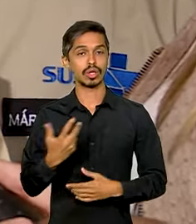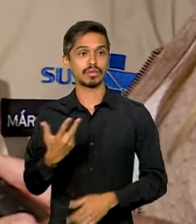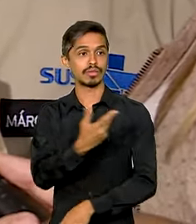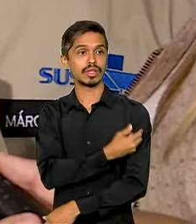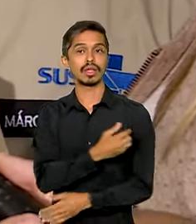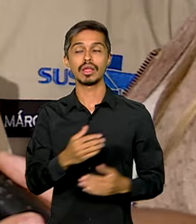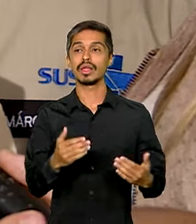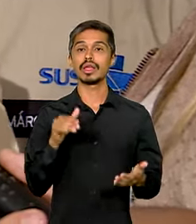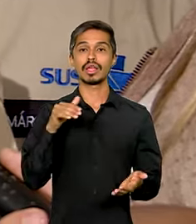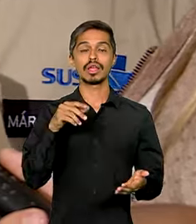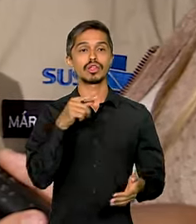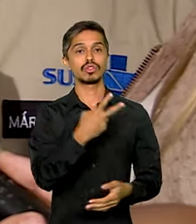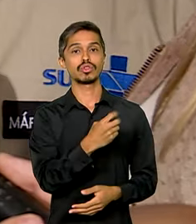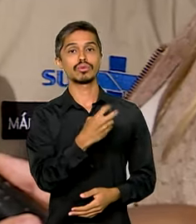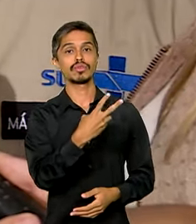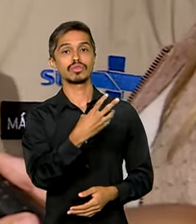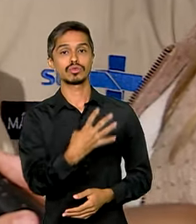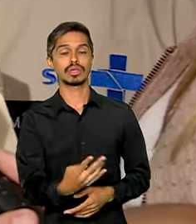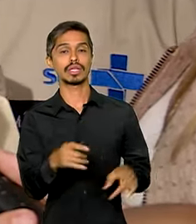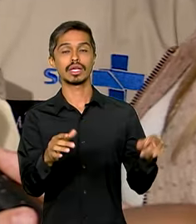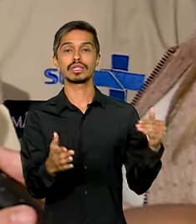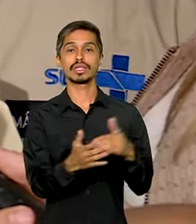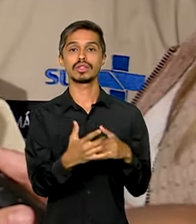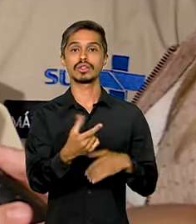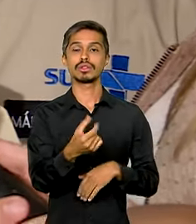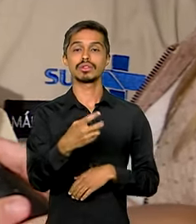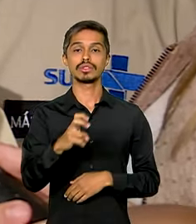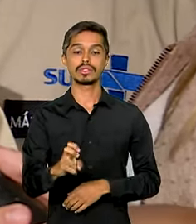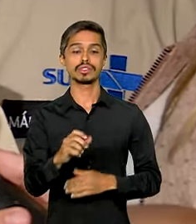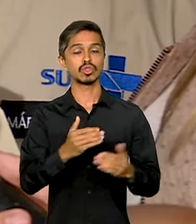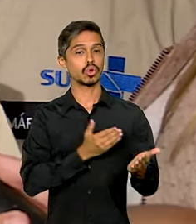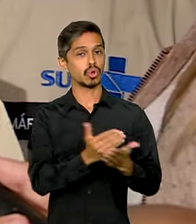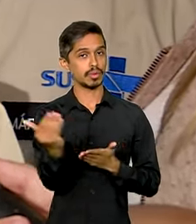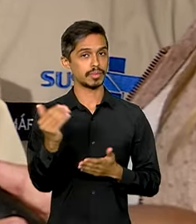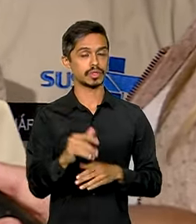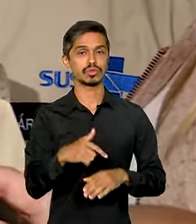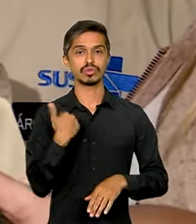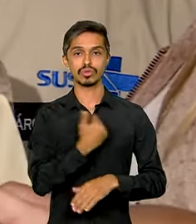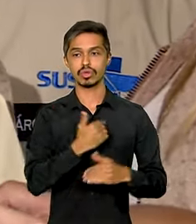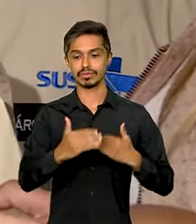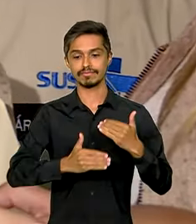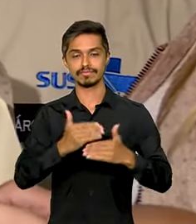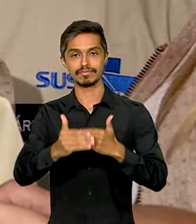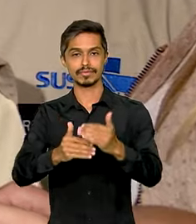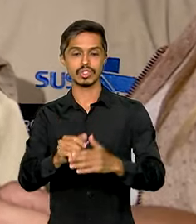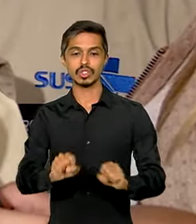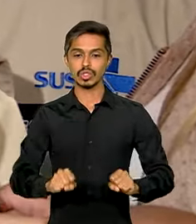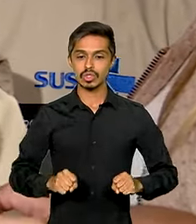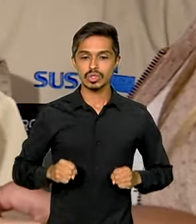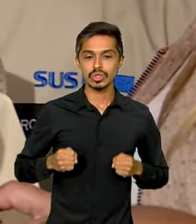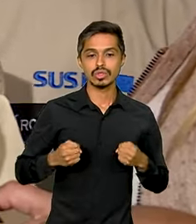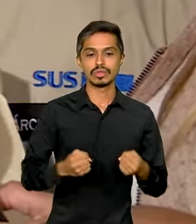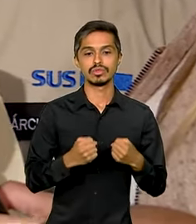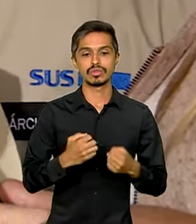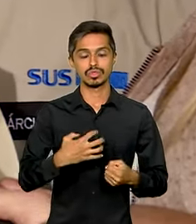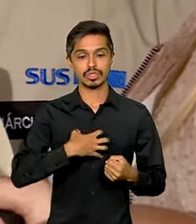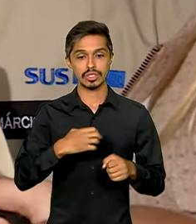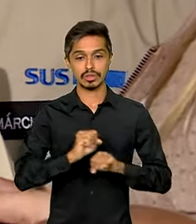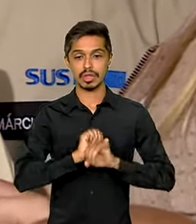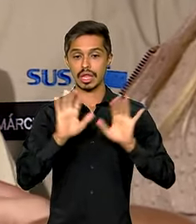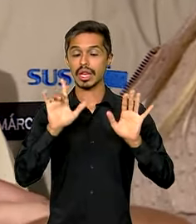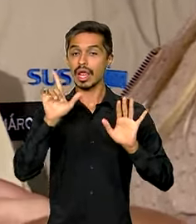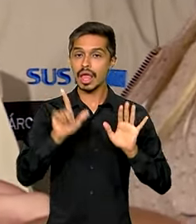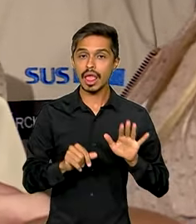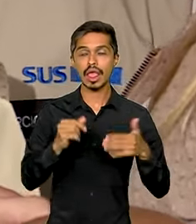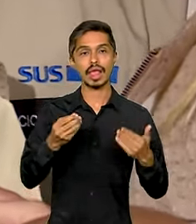para 2024 e 2025, o início de um processo. E todo o nosso esforço, de uma maneira assim muito clara, será